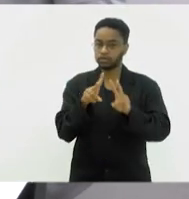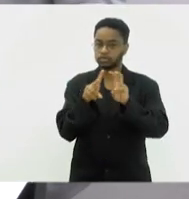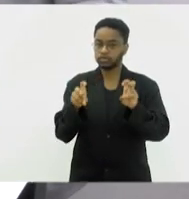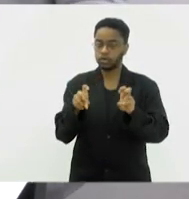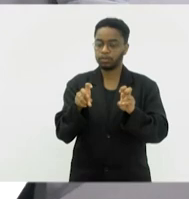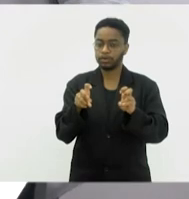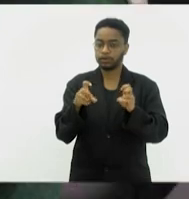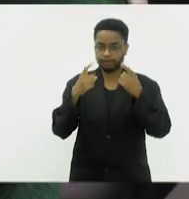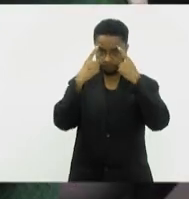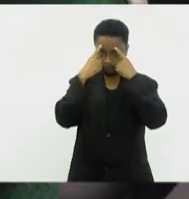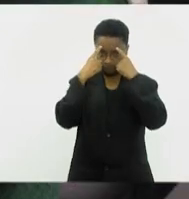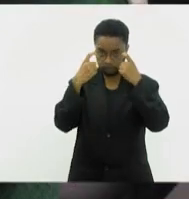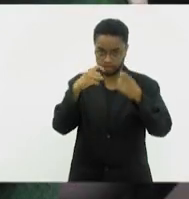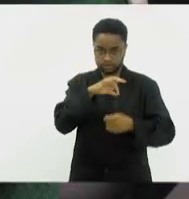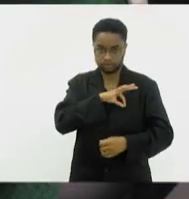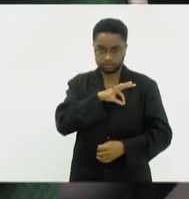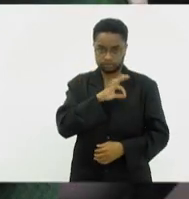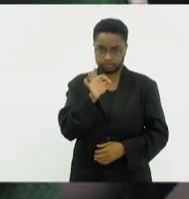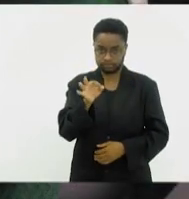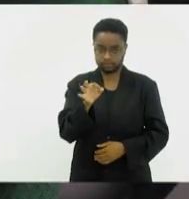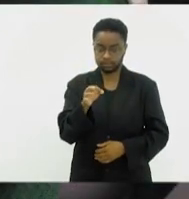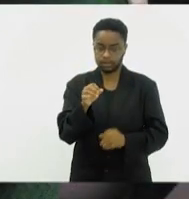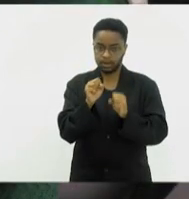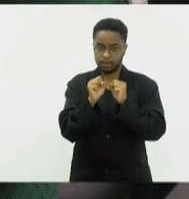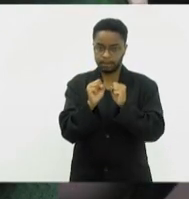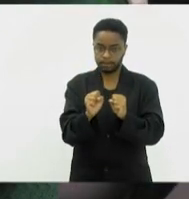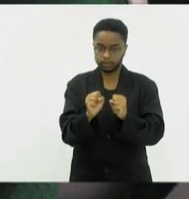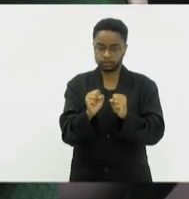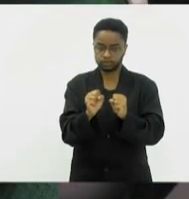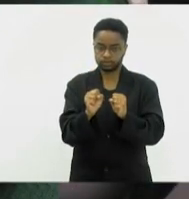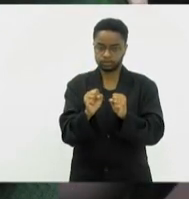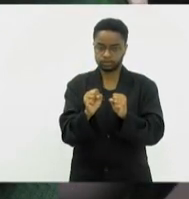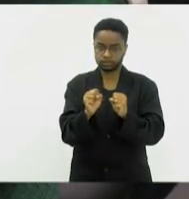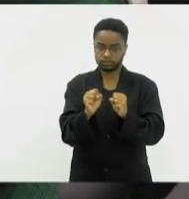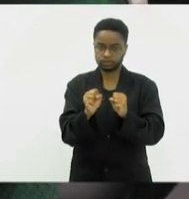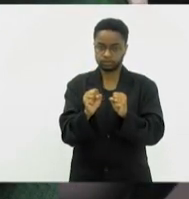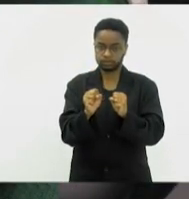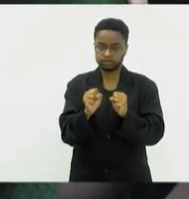violência policial. O senhor pode falar mais